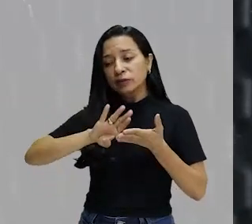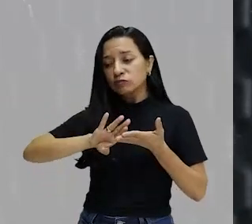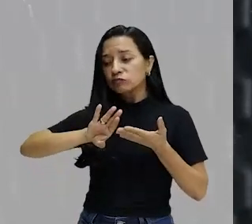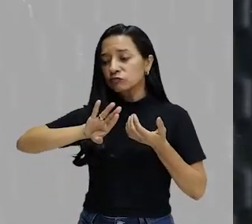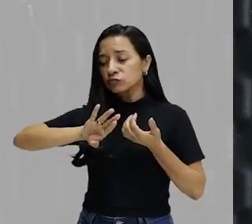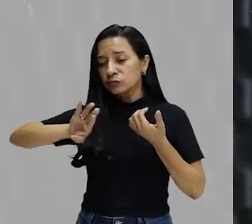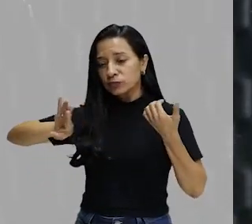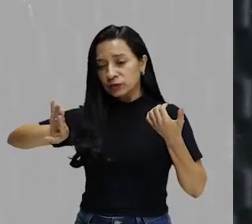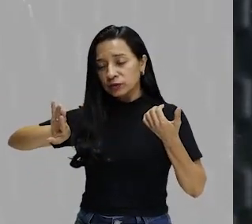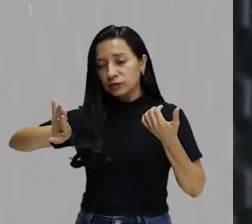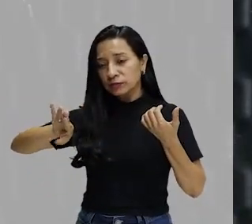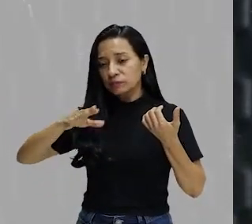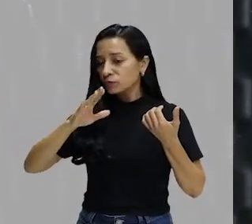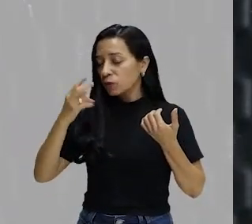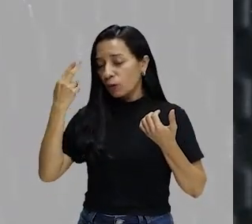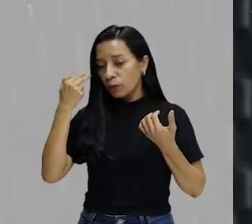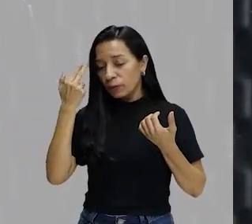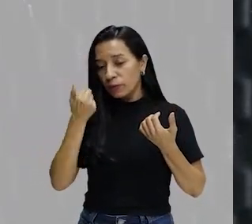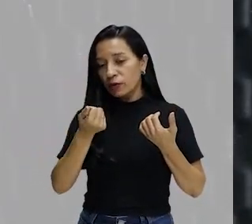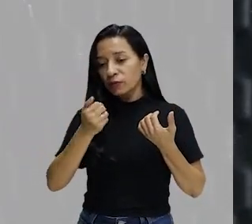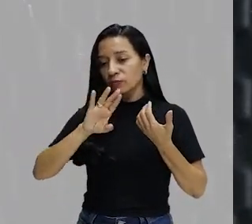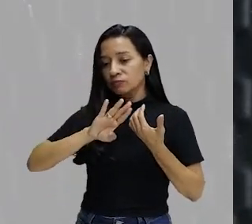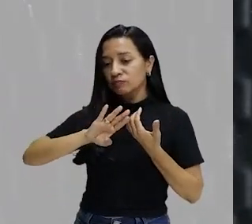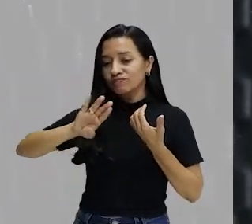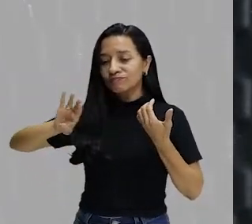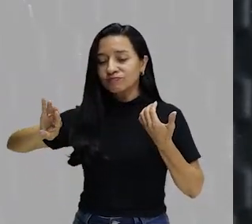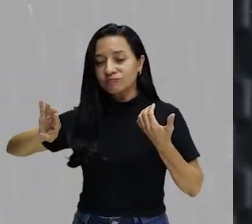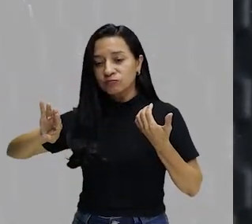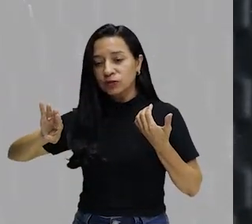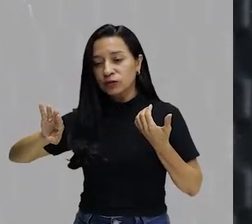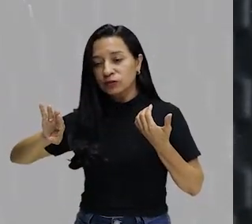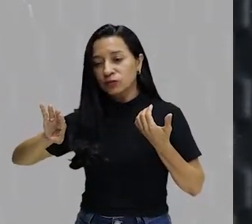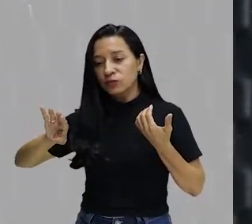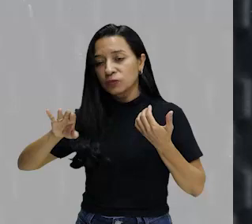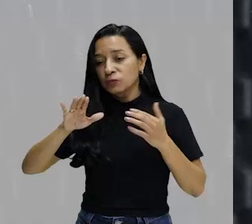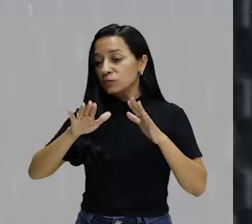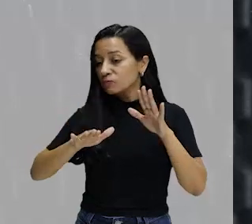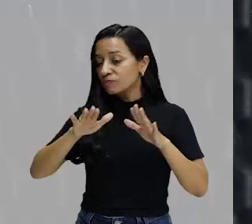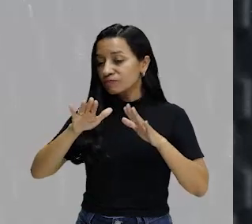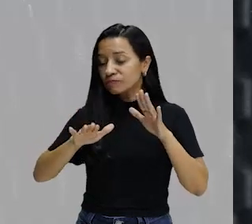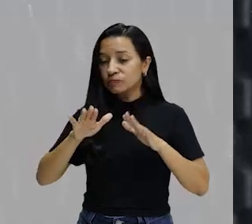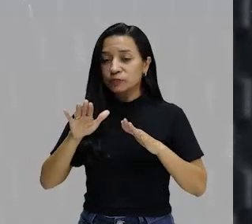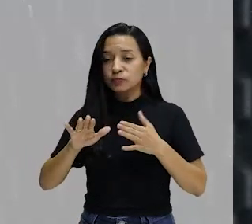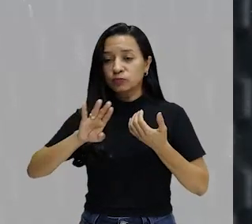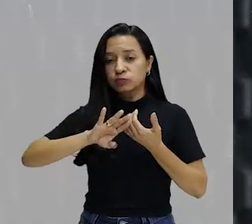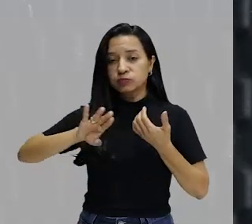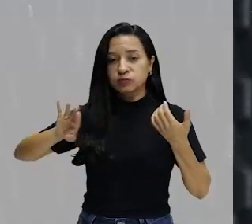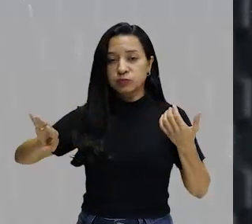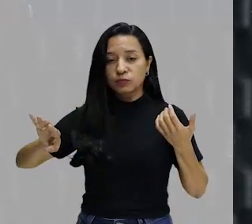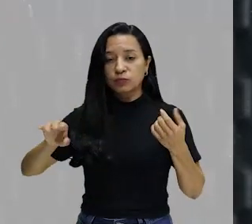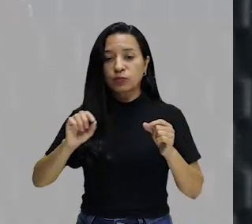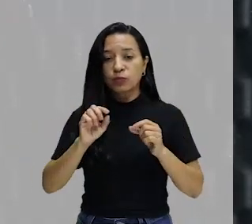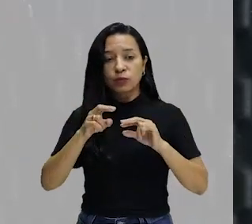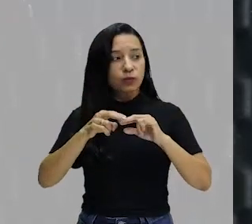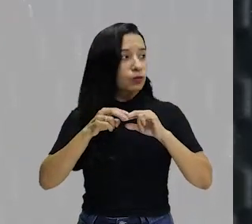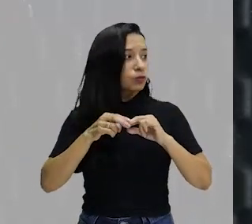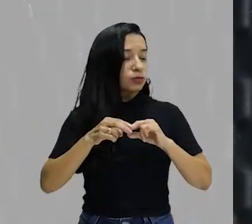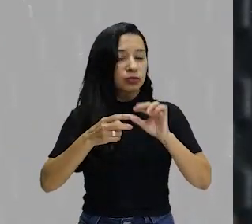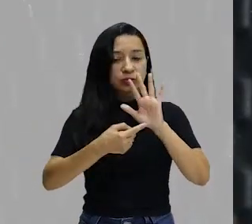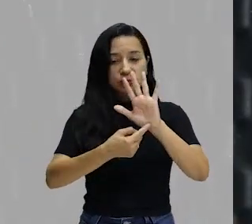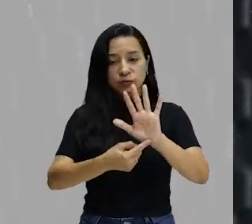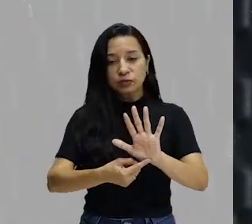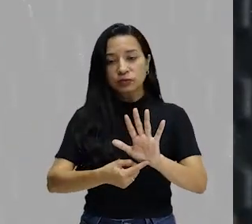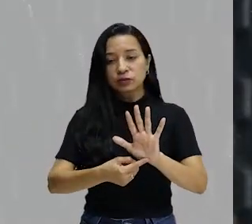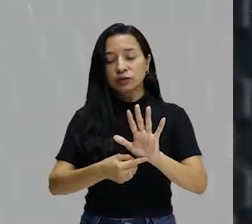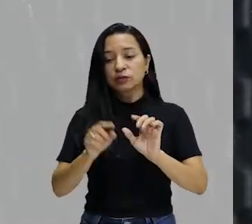tranquilamente. Então, eles se segregam, se separam independentemente. Por isso que a gente está citando aqui